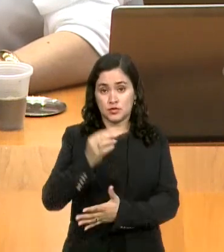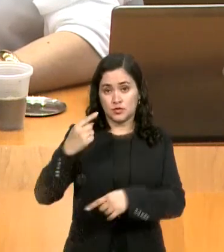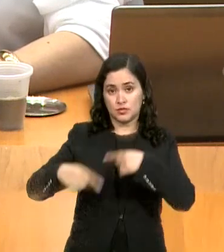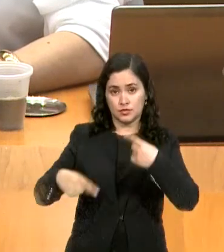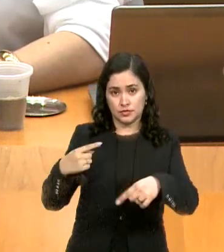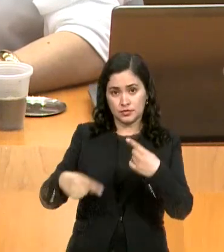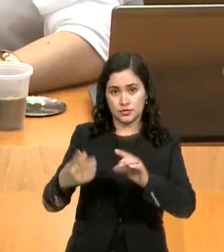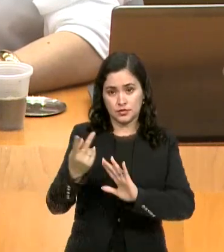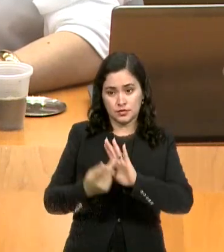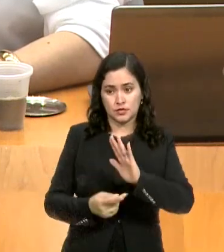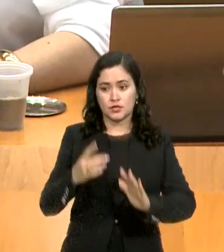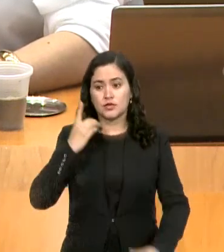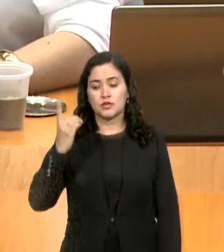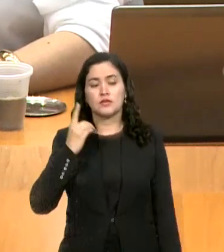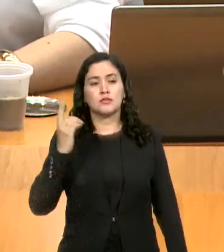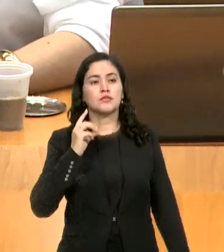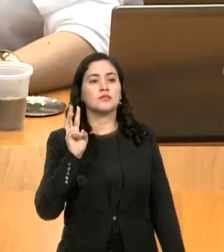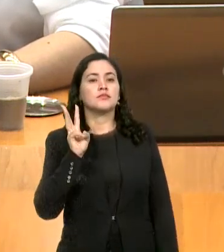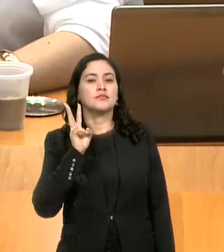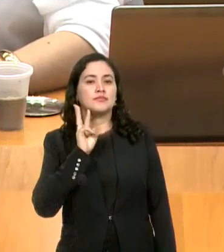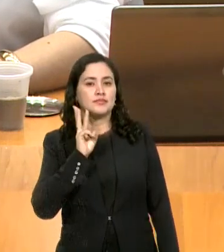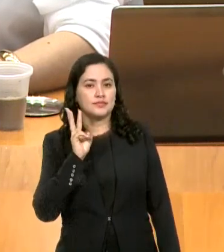discutir, deputado Wellington.